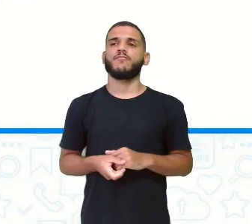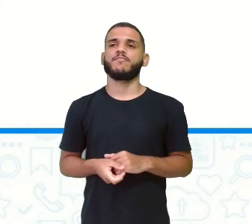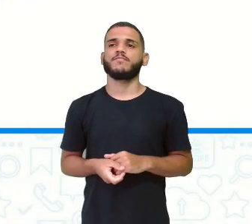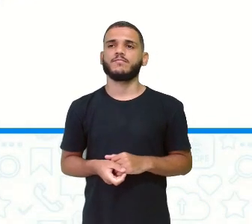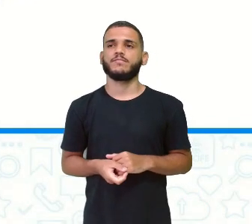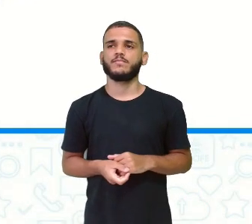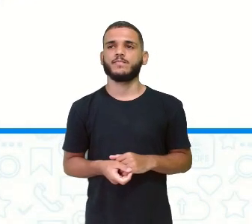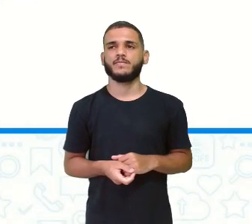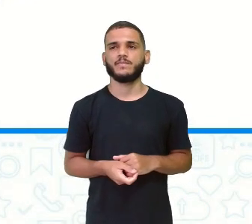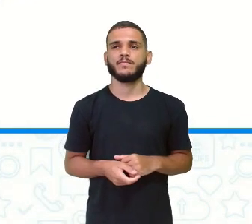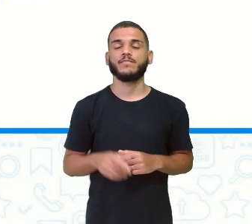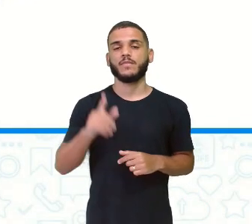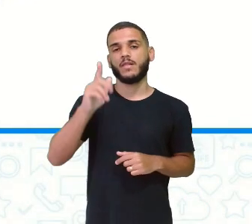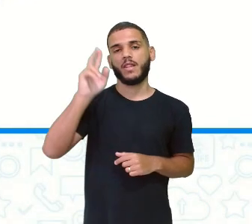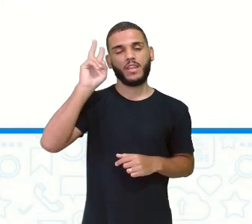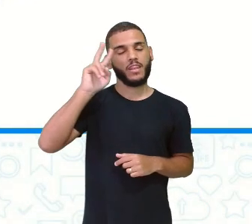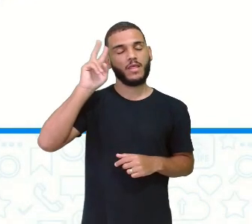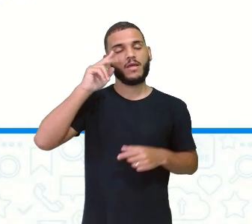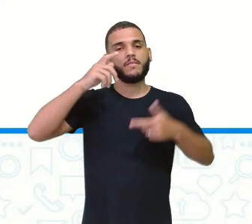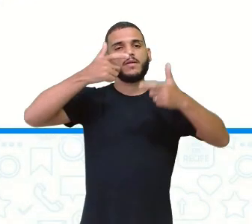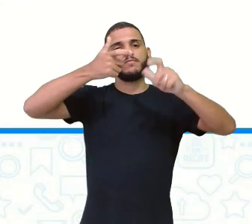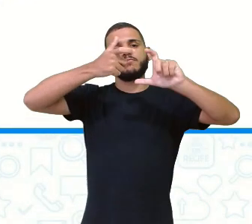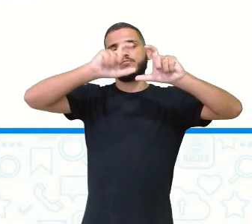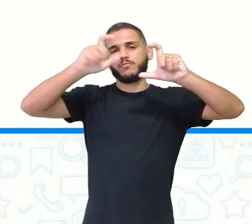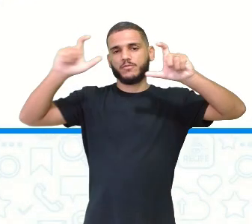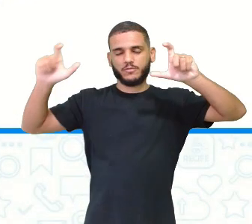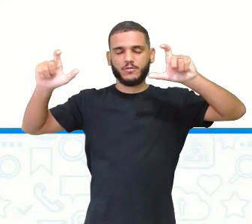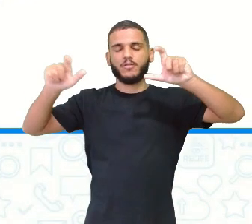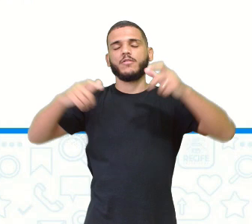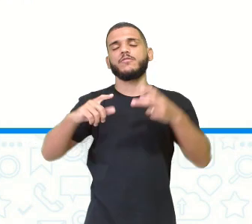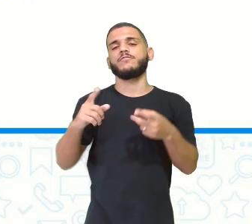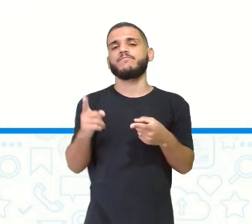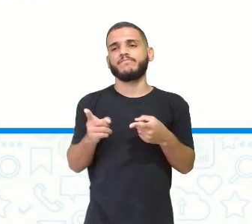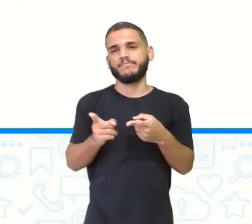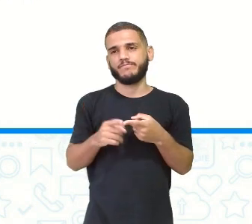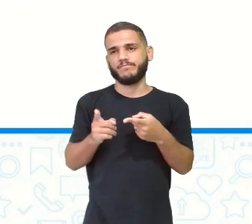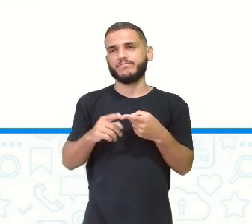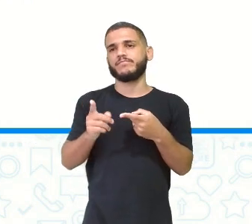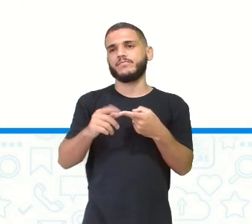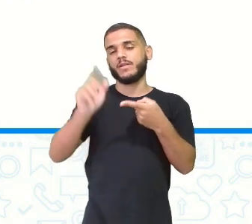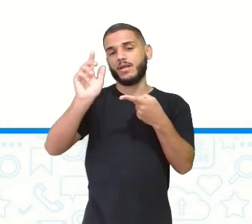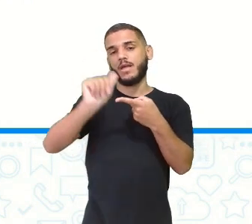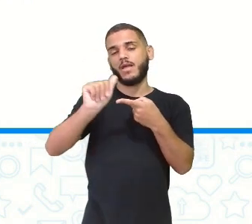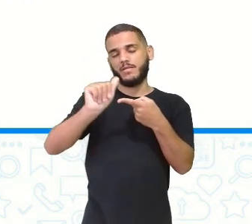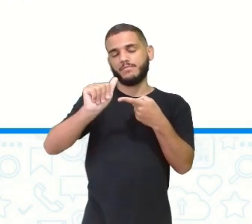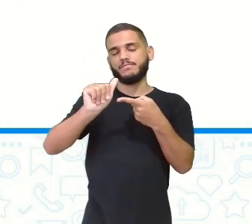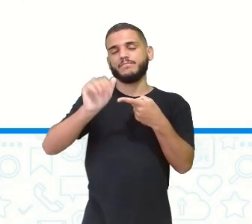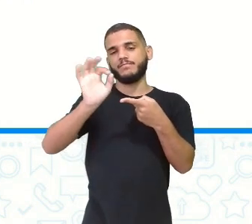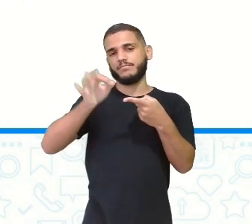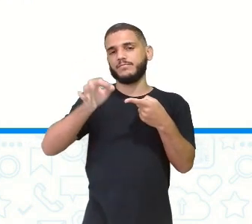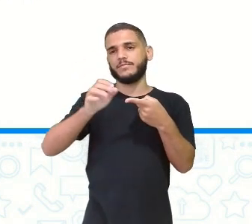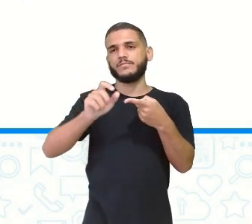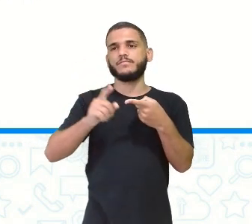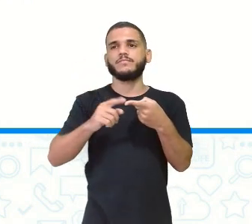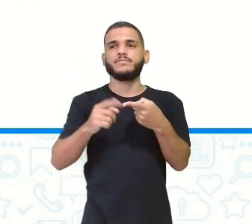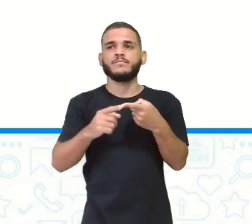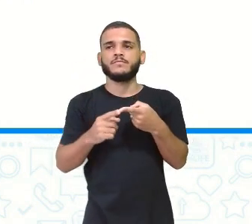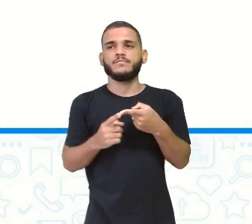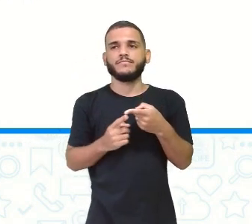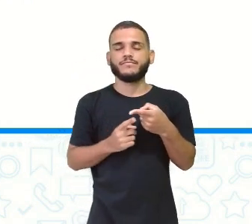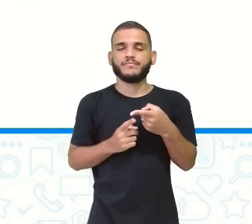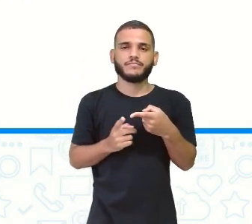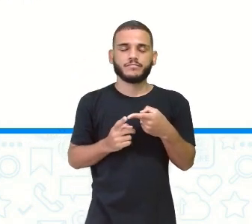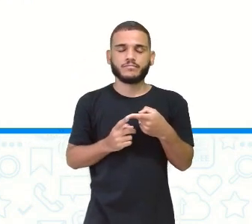Lembra o sólido geométrico? Paralelepípedo. Então, a letra A está correta, né? A gente acabou de ver que